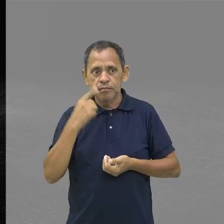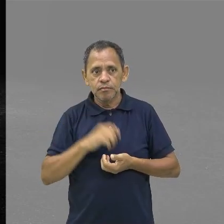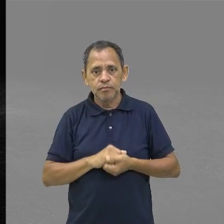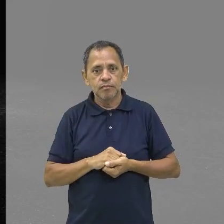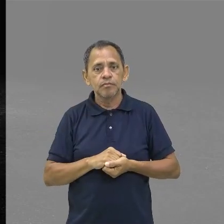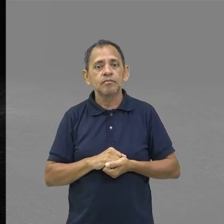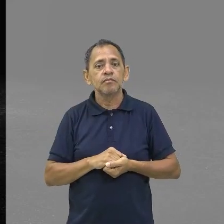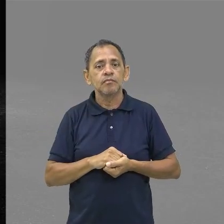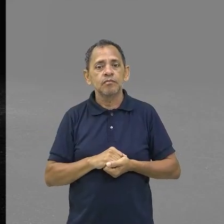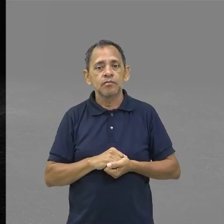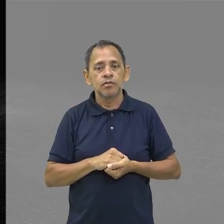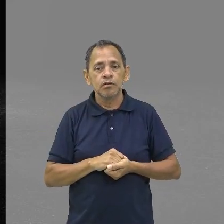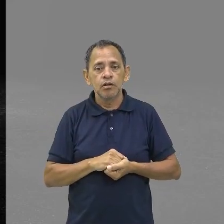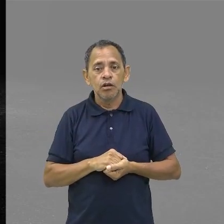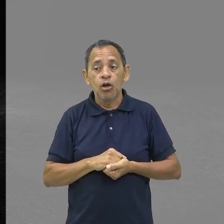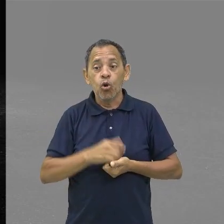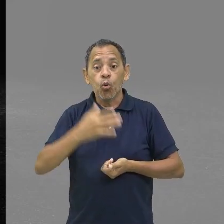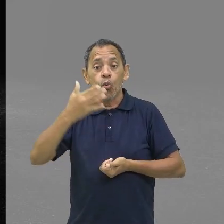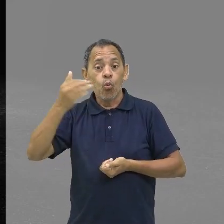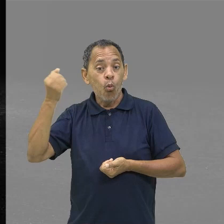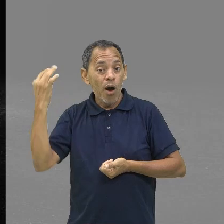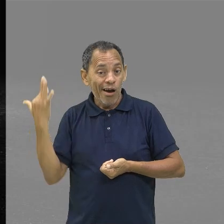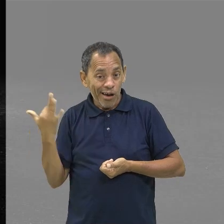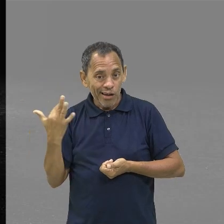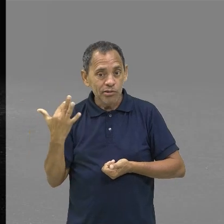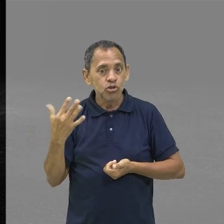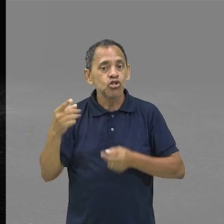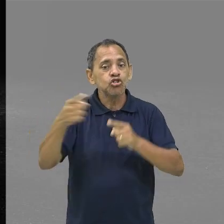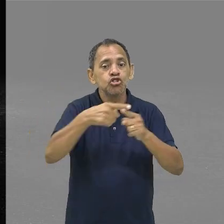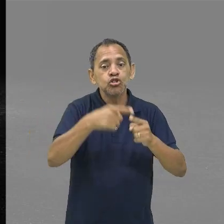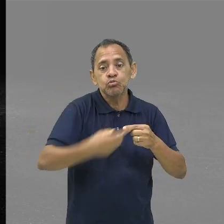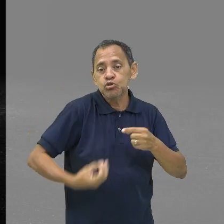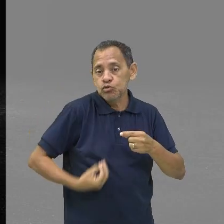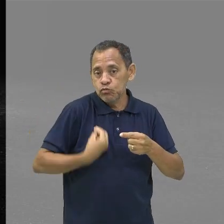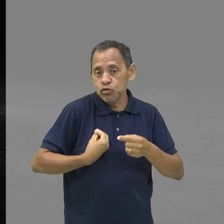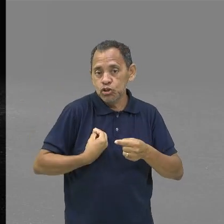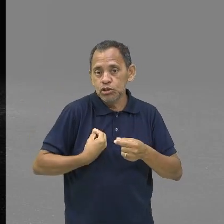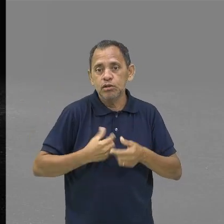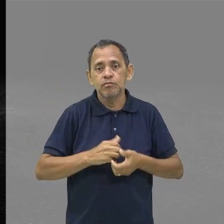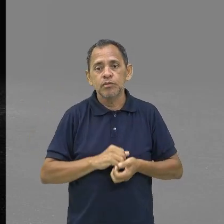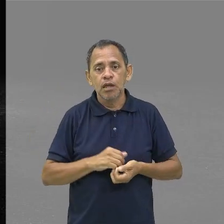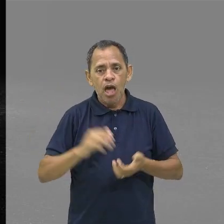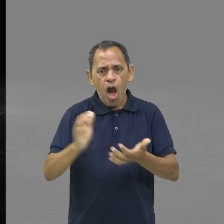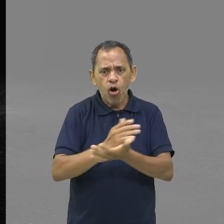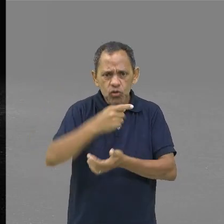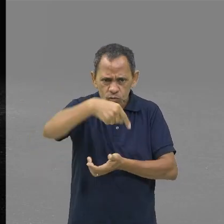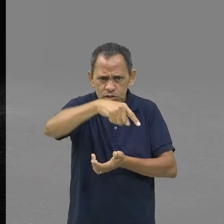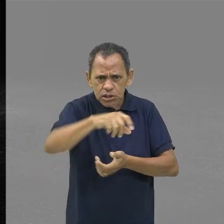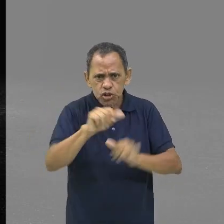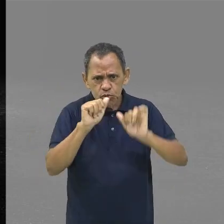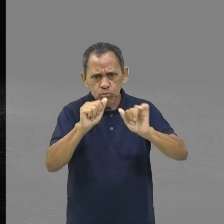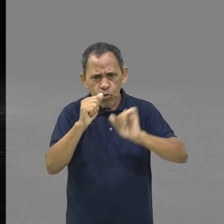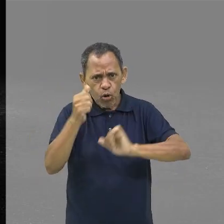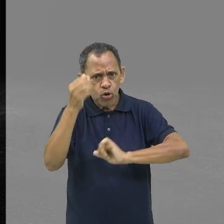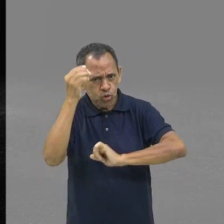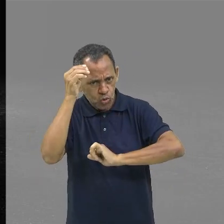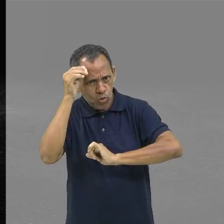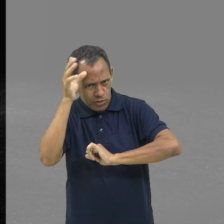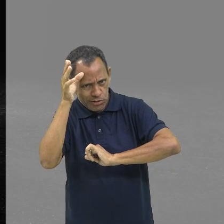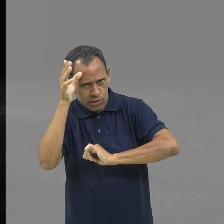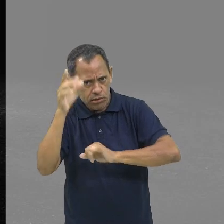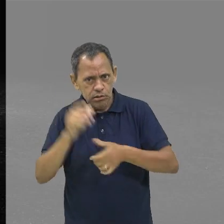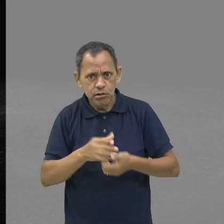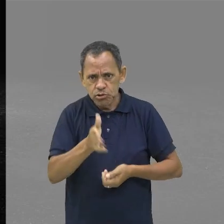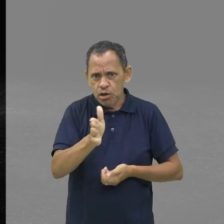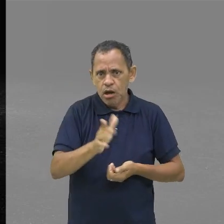quantos animais, né? Quantas formas de vida, alguns vocês podem até reconhecer, não é? Já